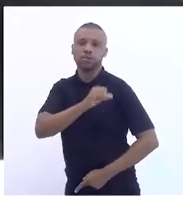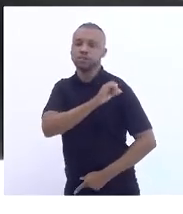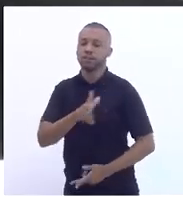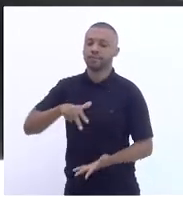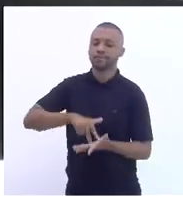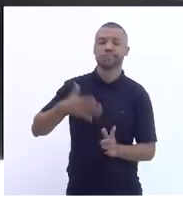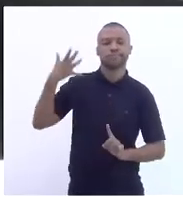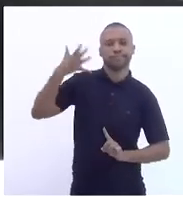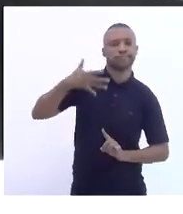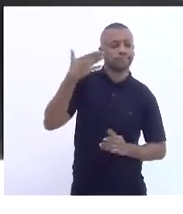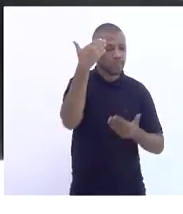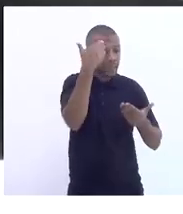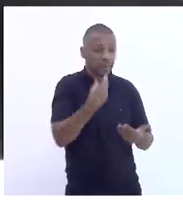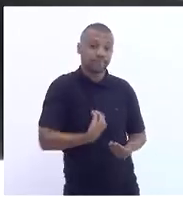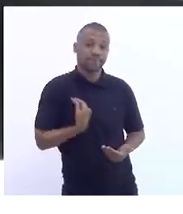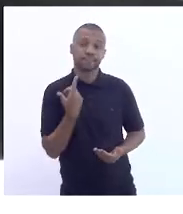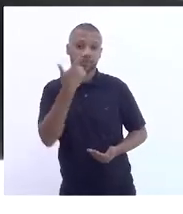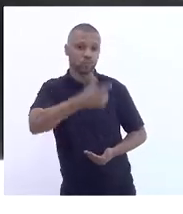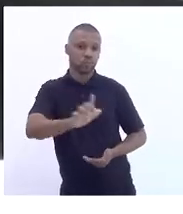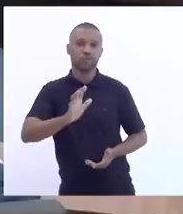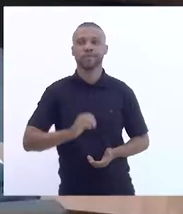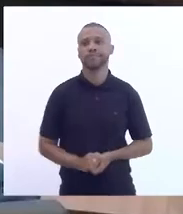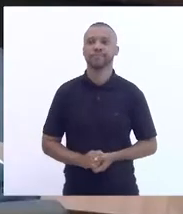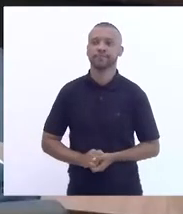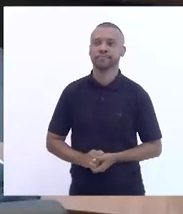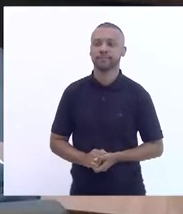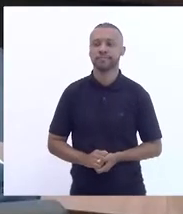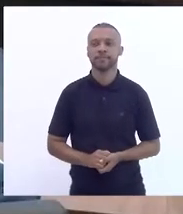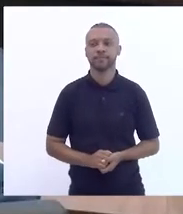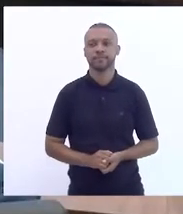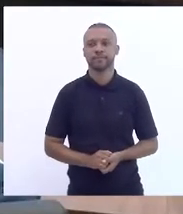obrigada pela sua presença mais uma vez